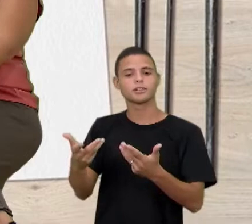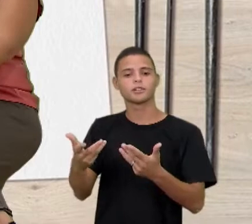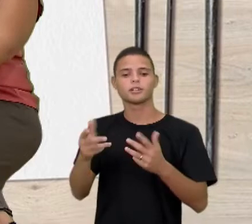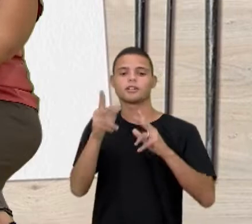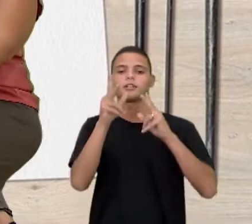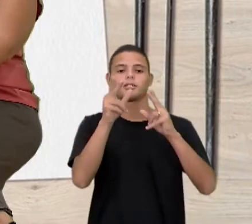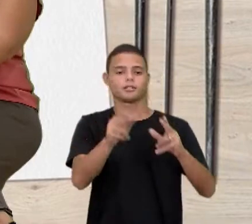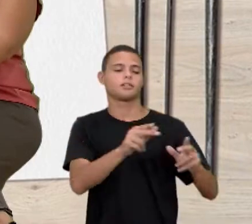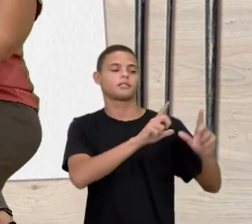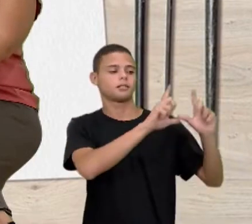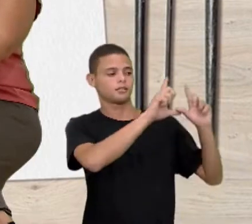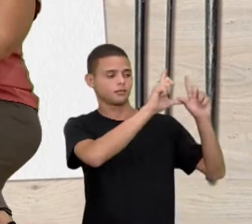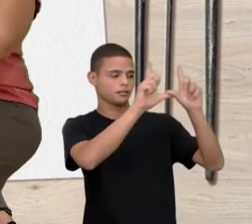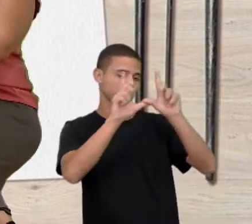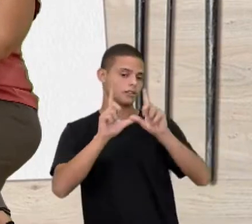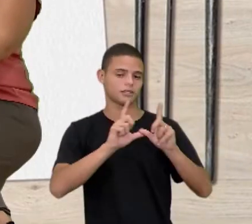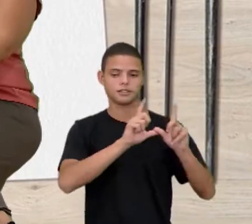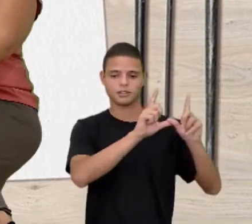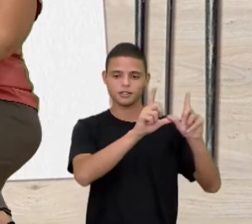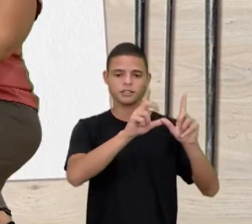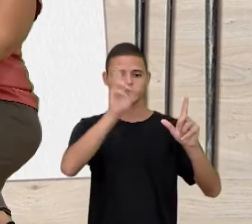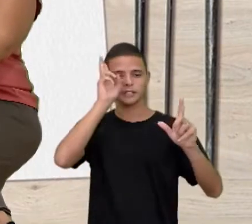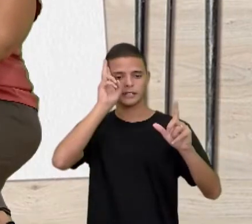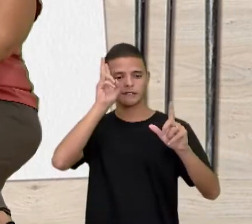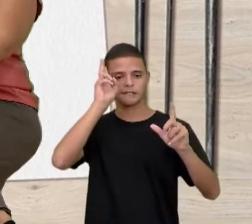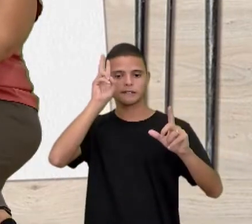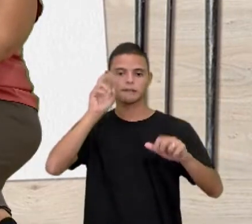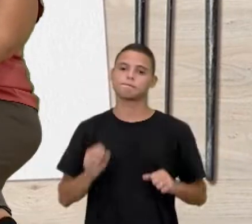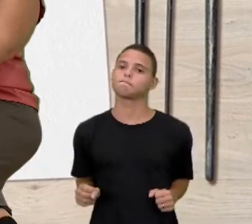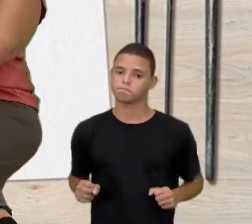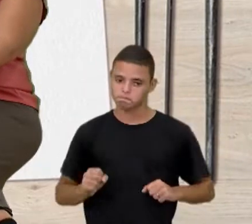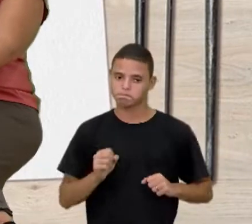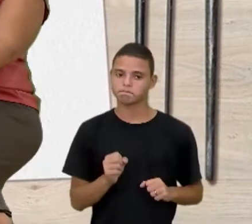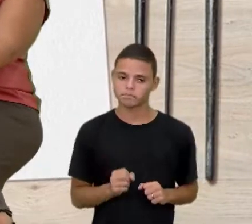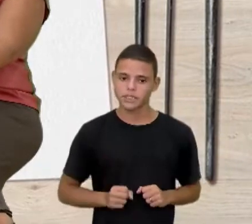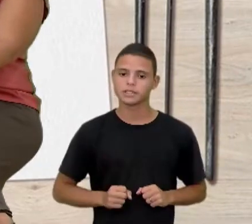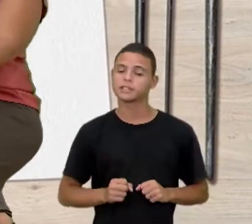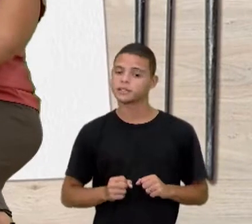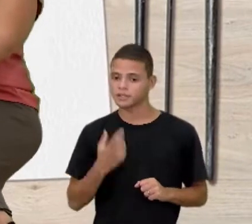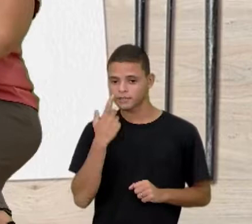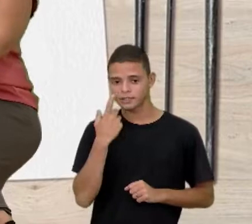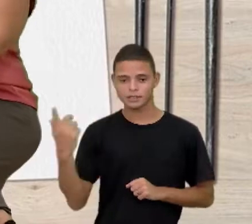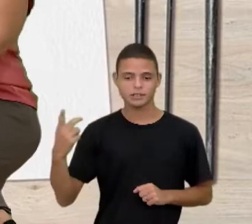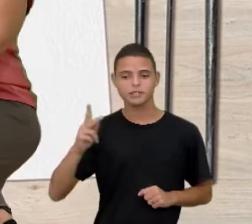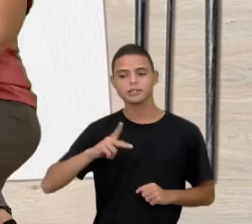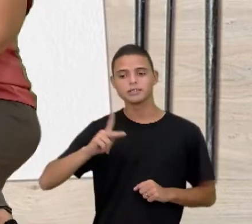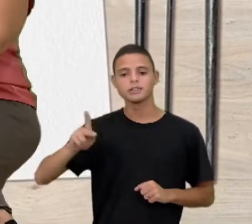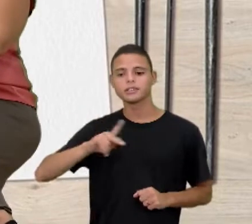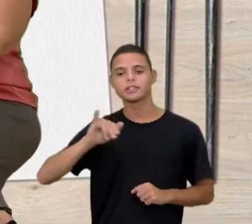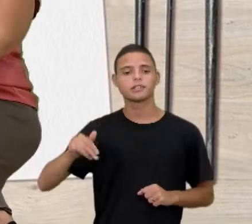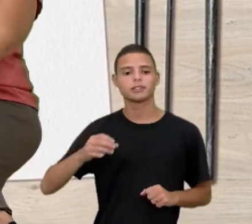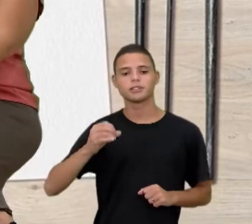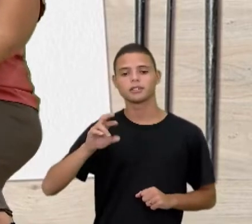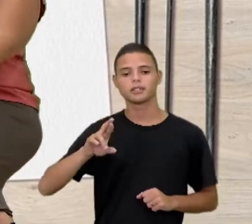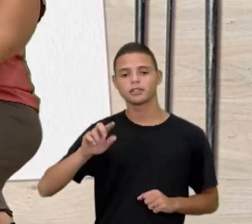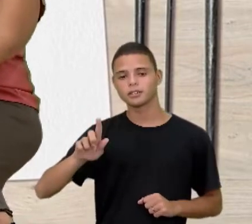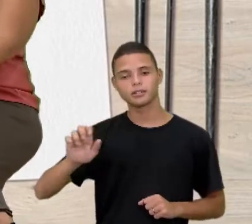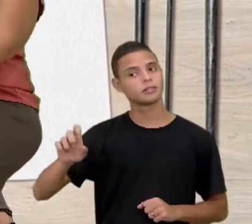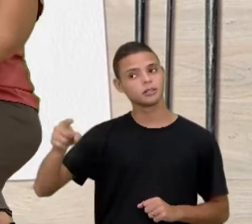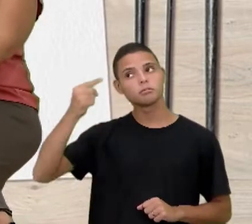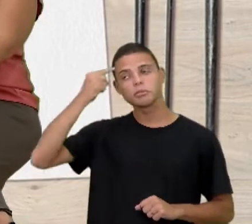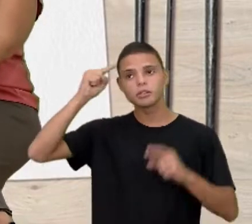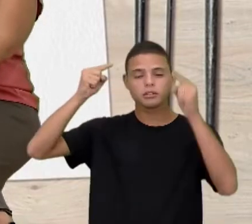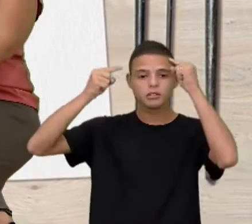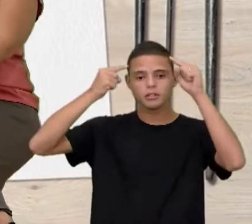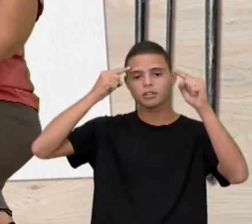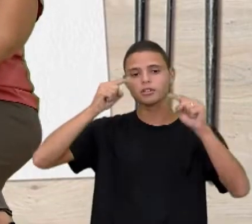charge. Olha, nossa, seu pai Gente. era exigente. Ele era um professor de arte. Nossa, ele inventava cada coisa.